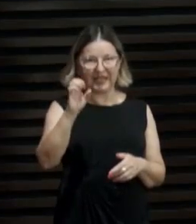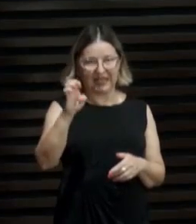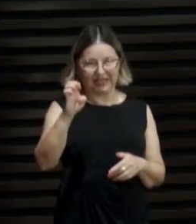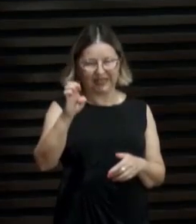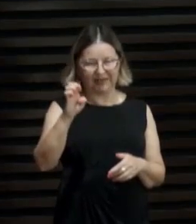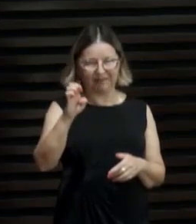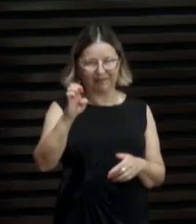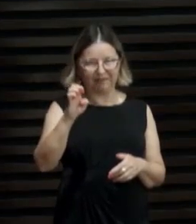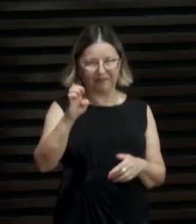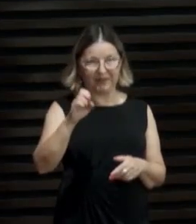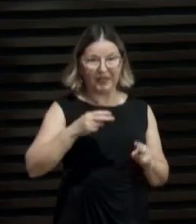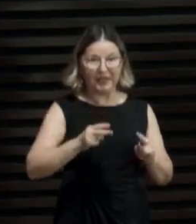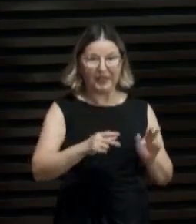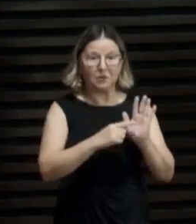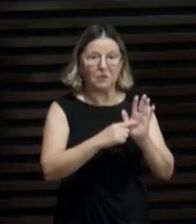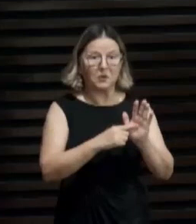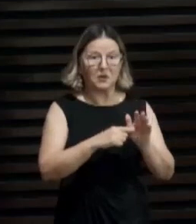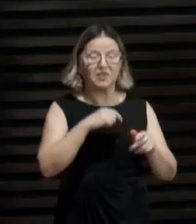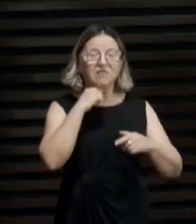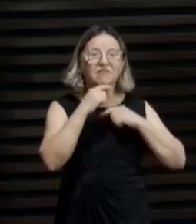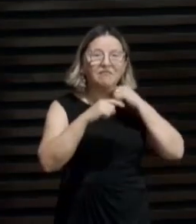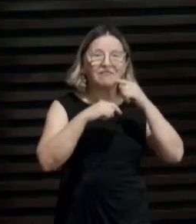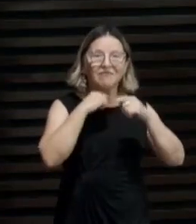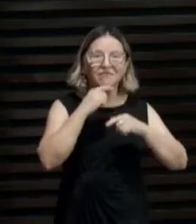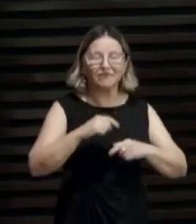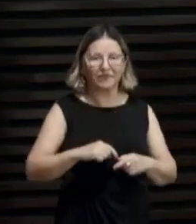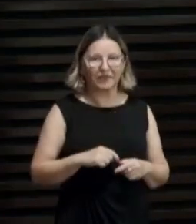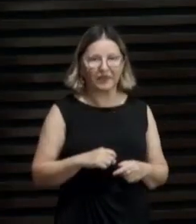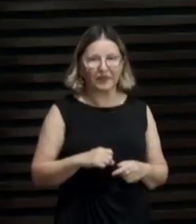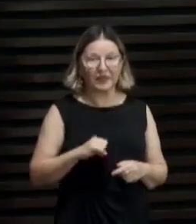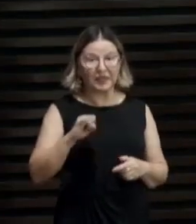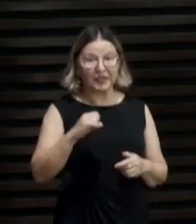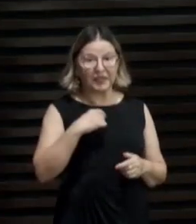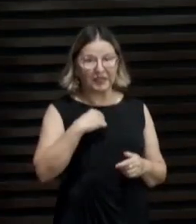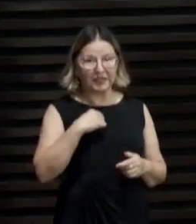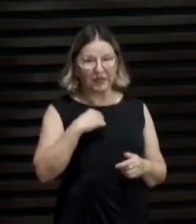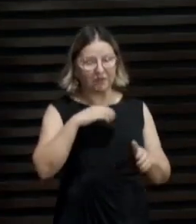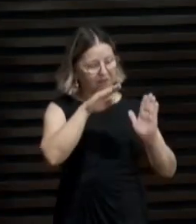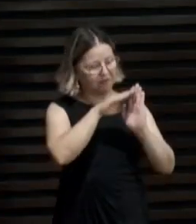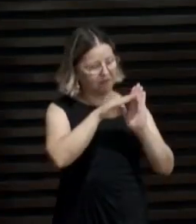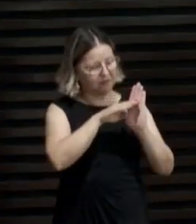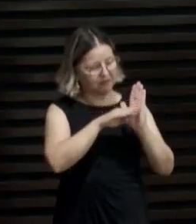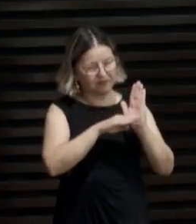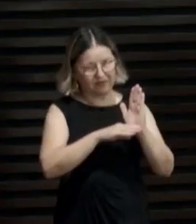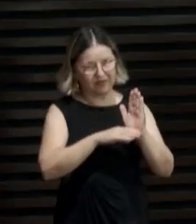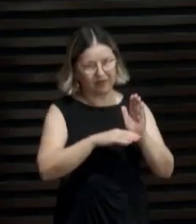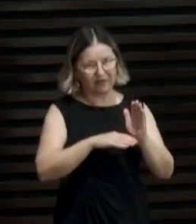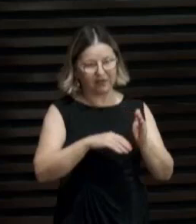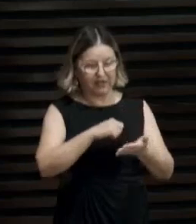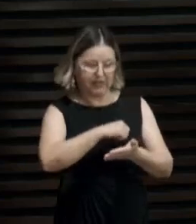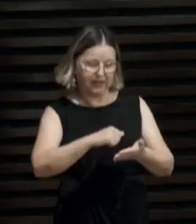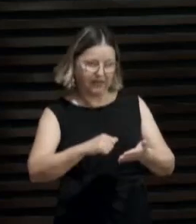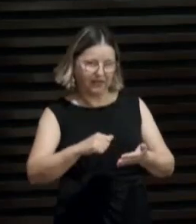dúvida. Quando eu planejo, escrevo, penso numa tese, essa tese ela deve